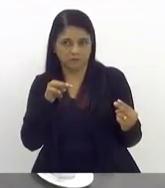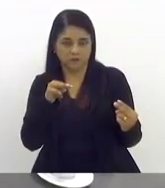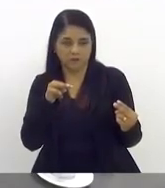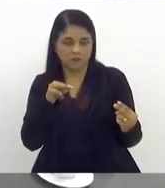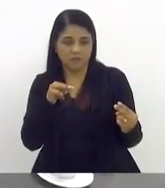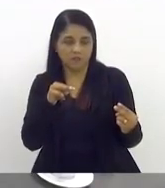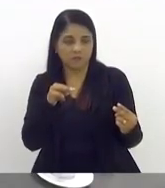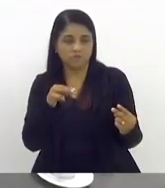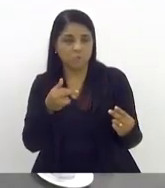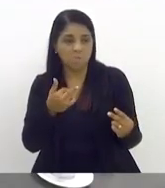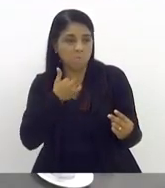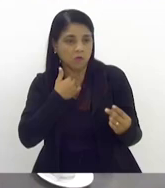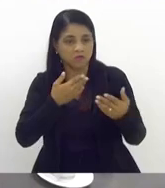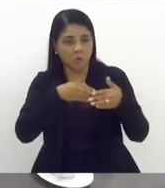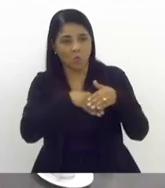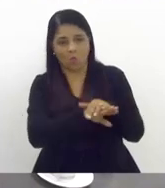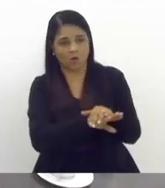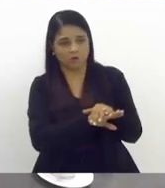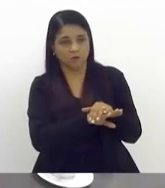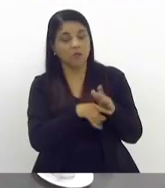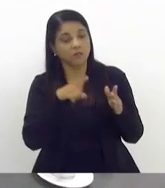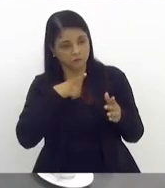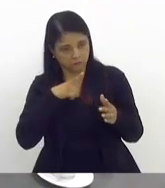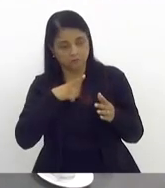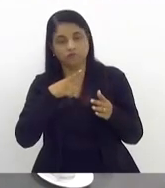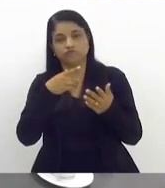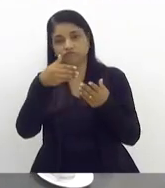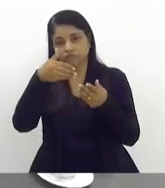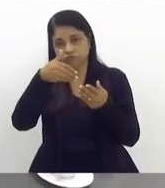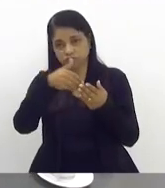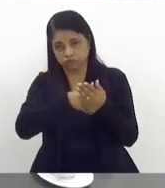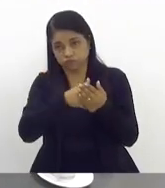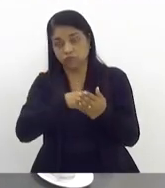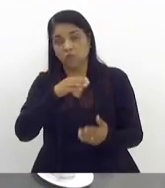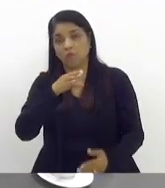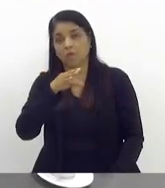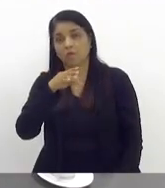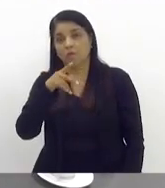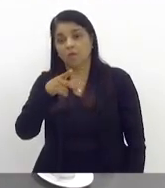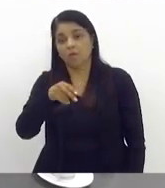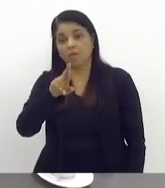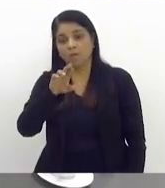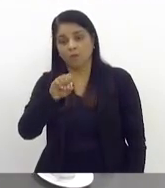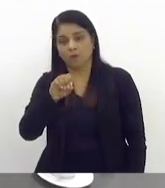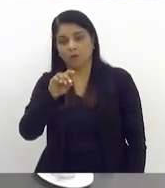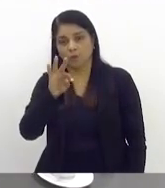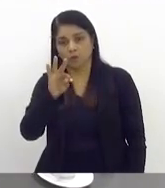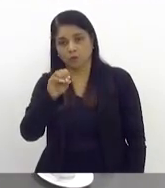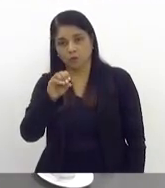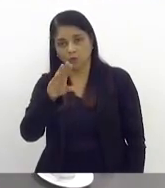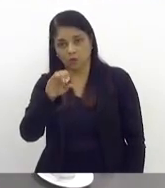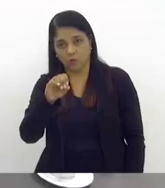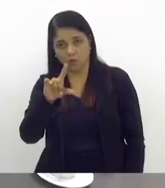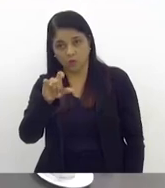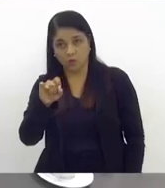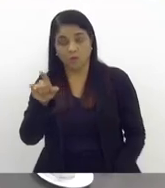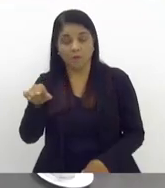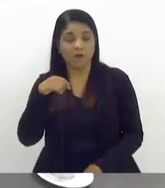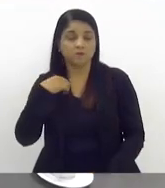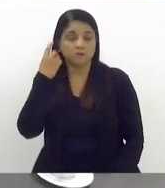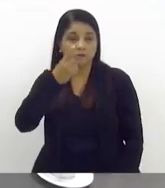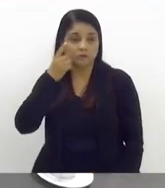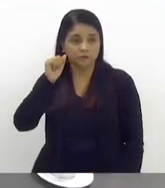sido arquivado, porque ele não existia. Ele tinha um protocolo dessa data, mas o que, através da diligência do deputado Anderson,